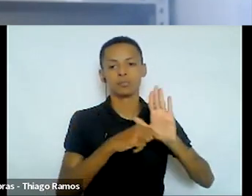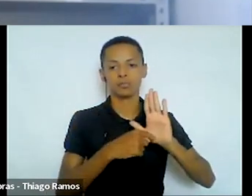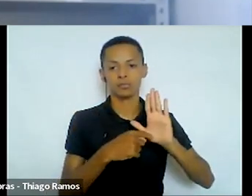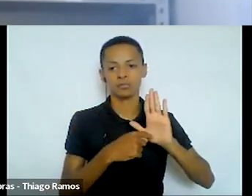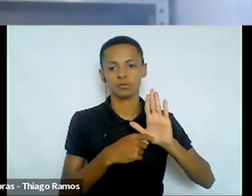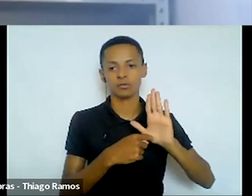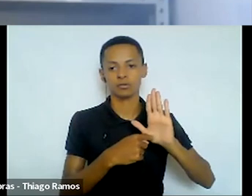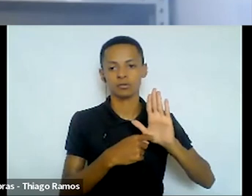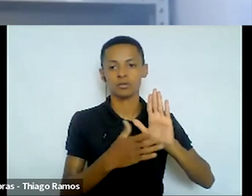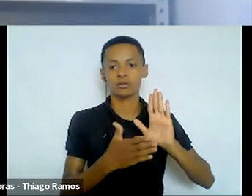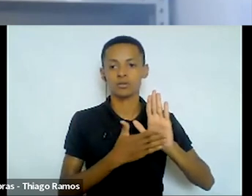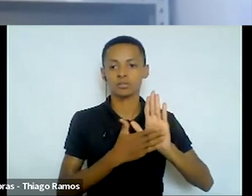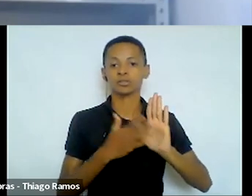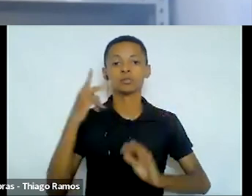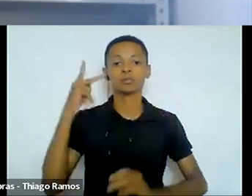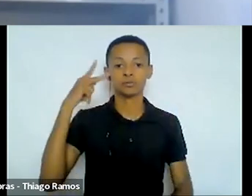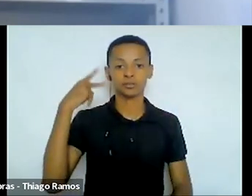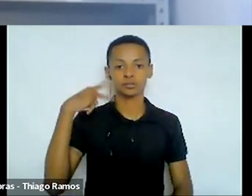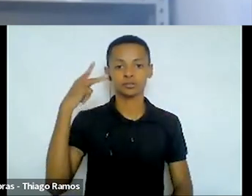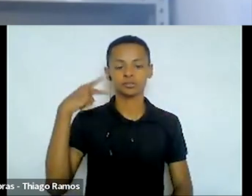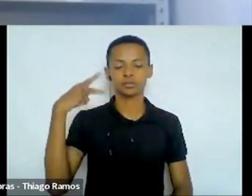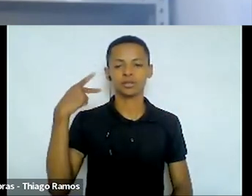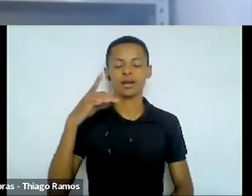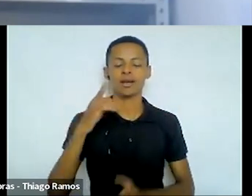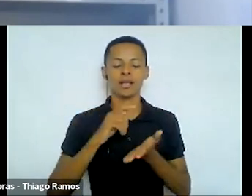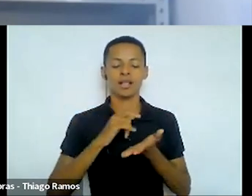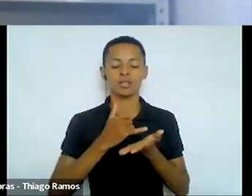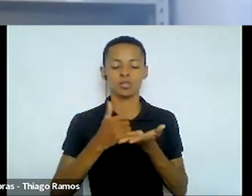uma proposta de política de drogas no Brasil,